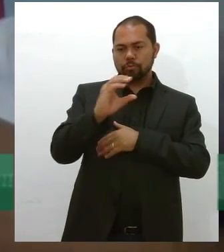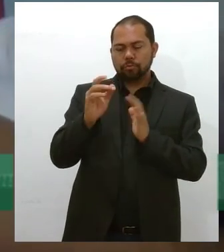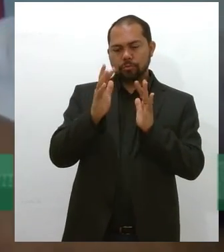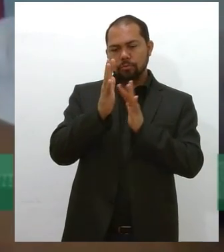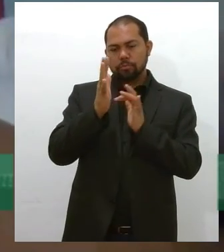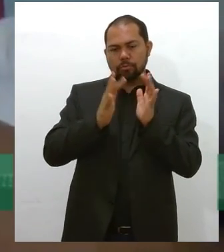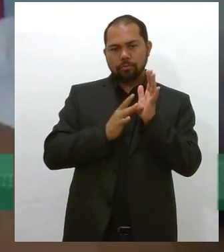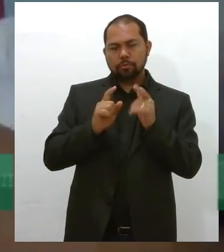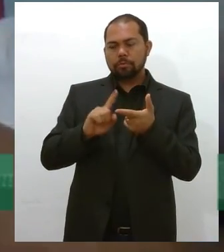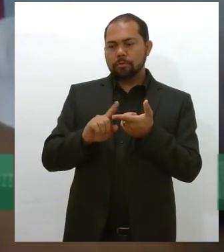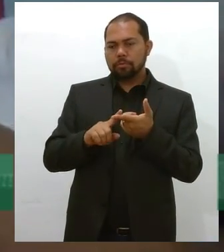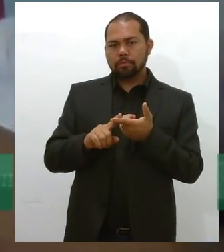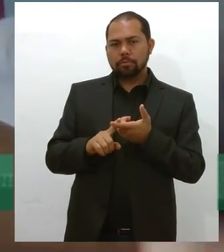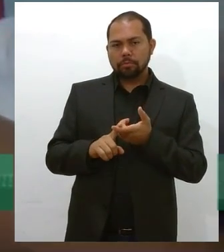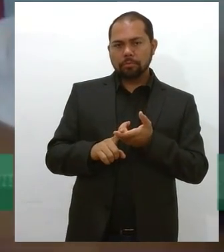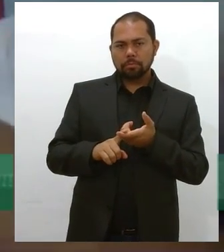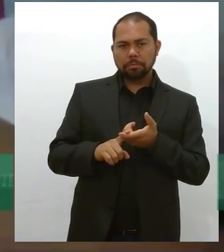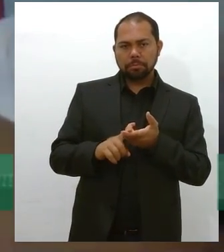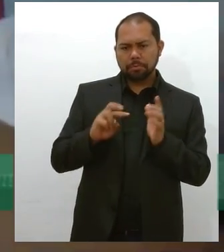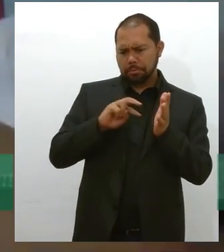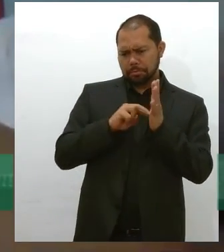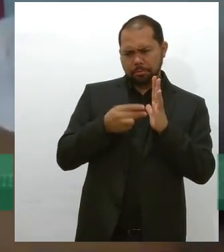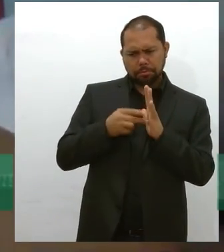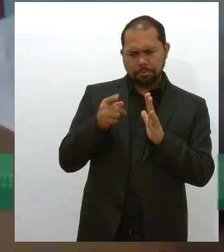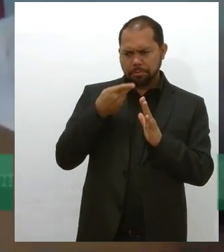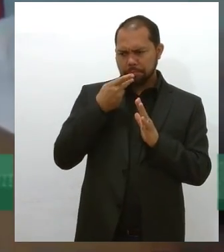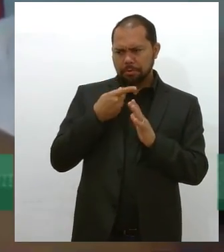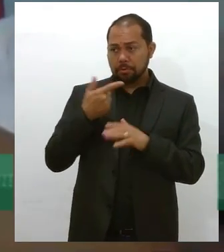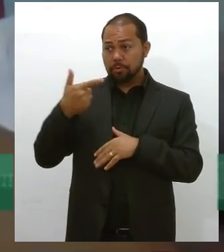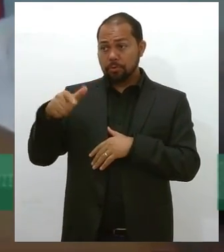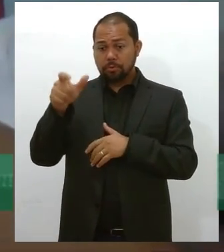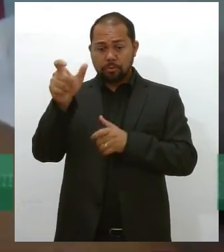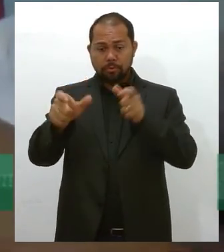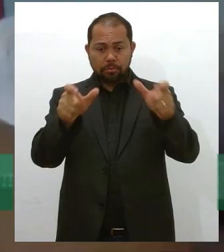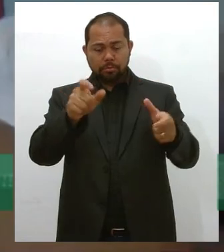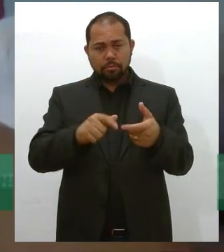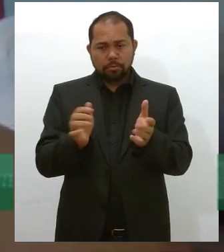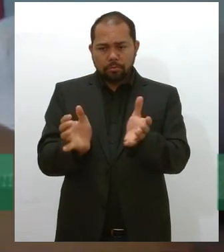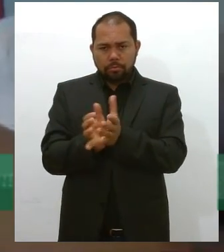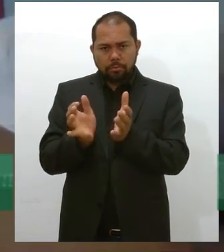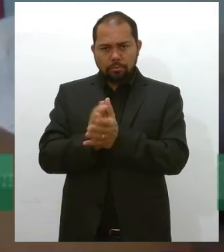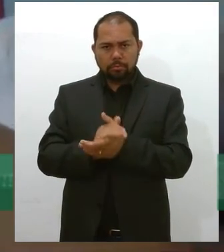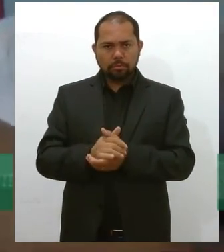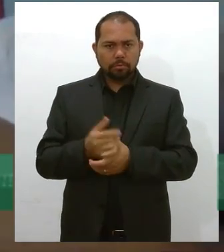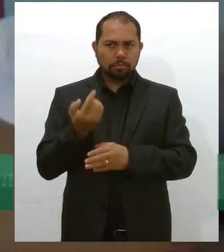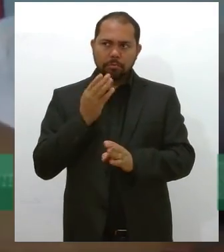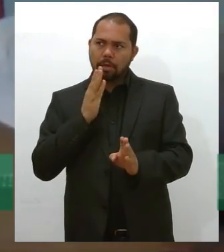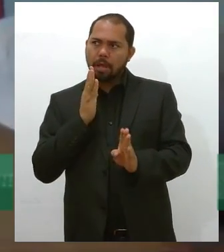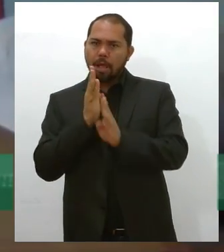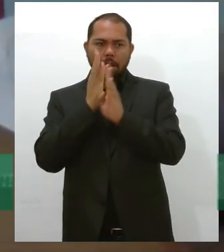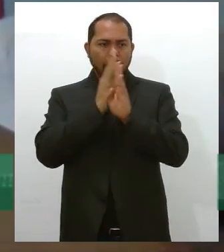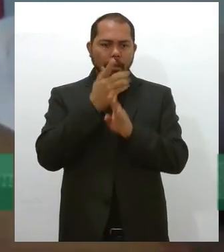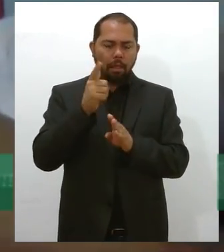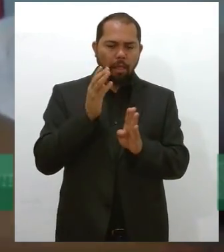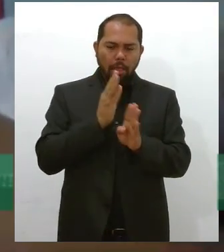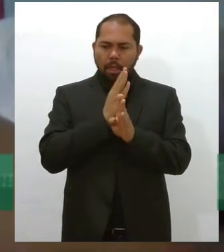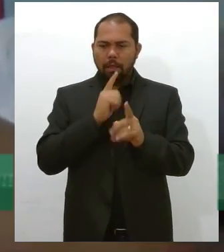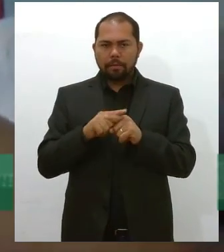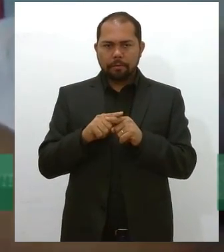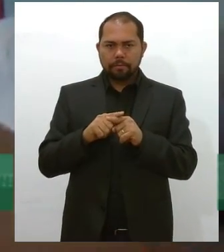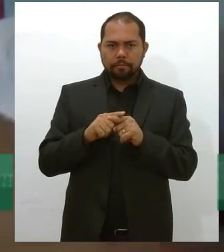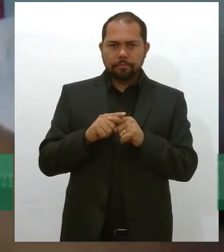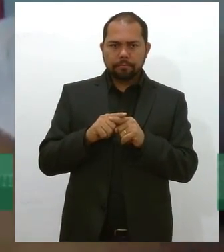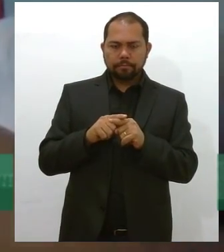Isso não significa dizer que os outros indivíduos e outros grupos não encontraram lá suas formas de continuar